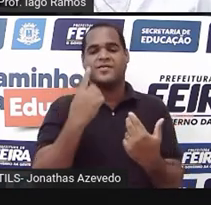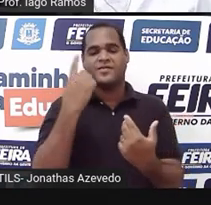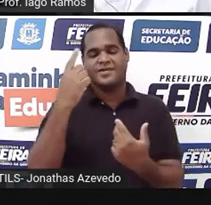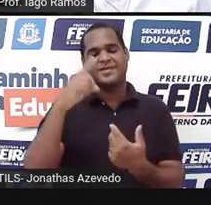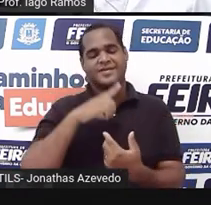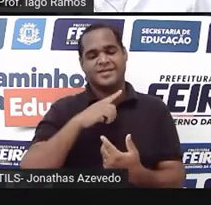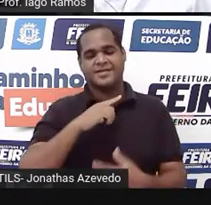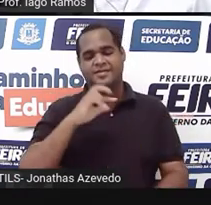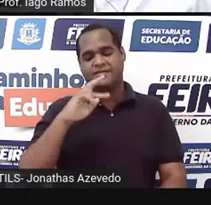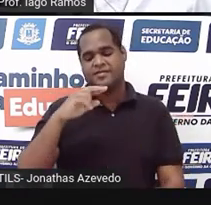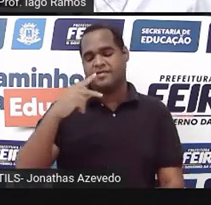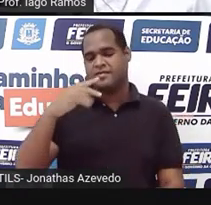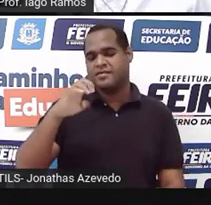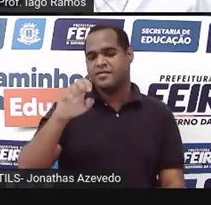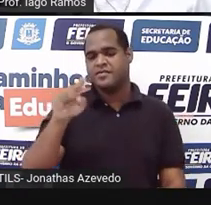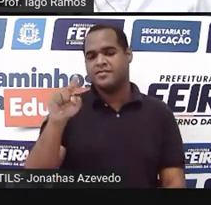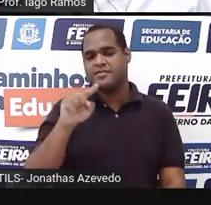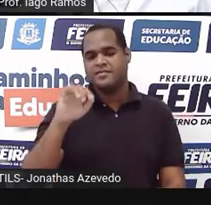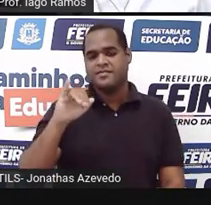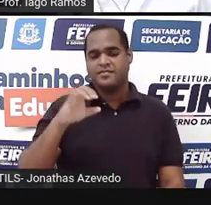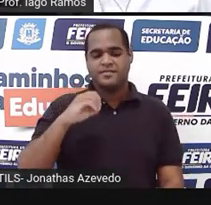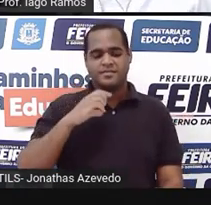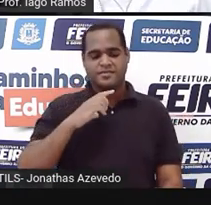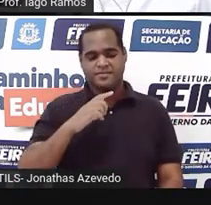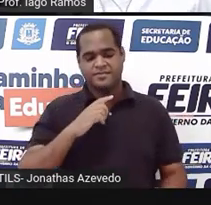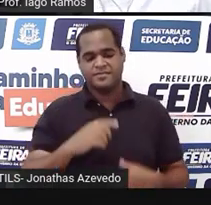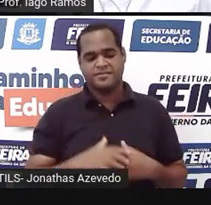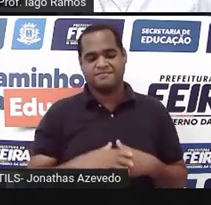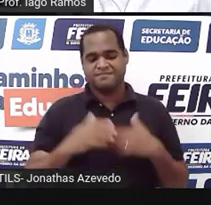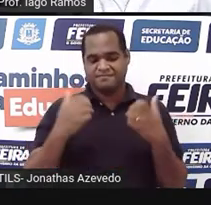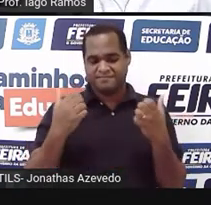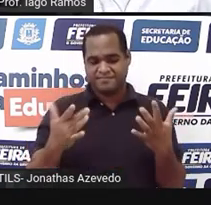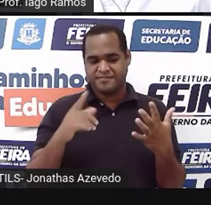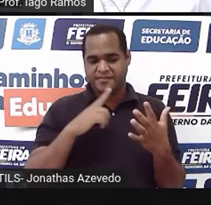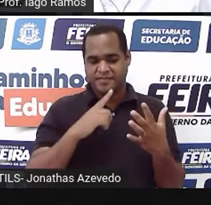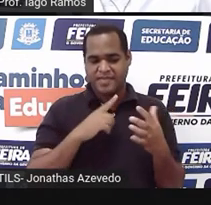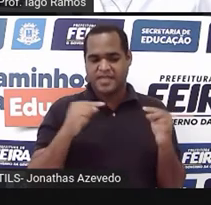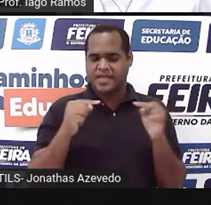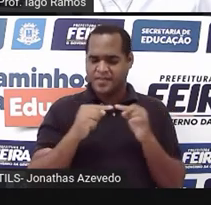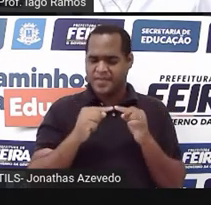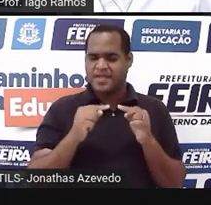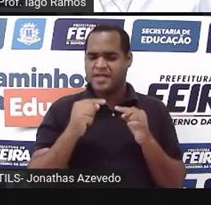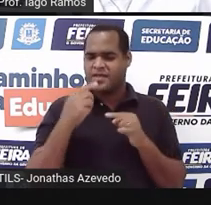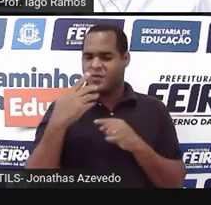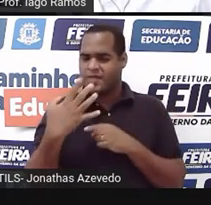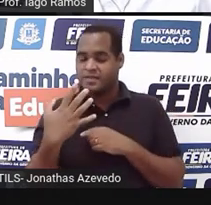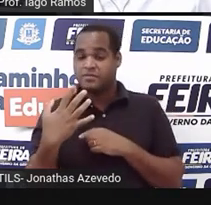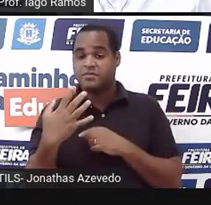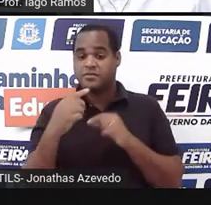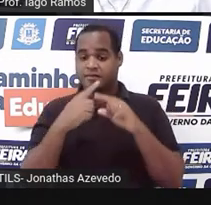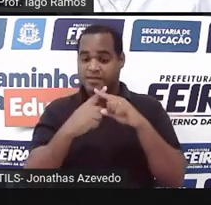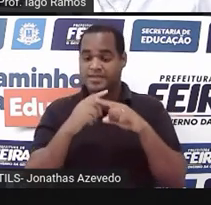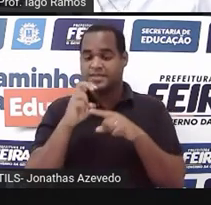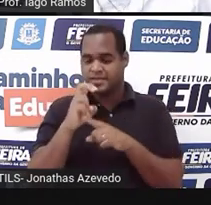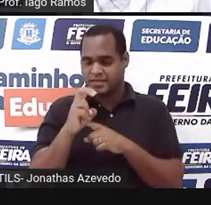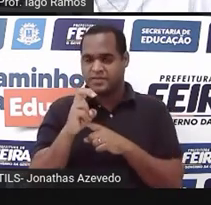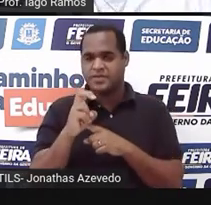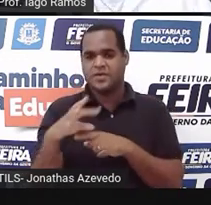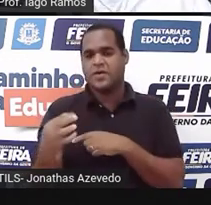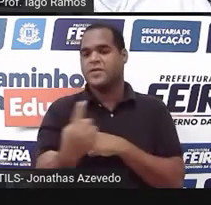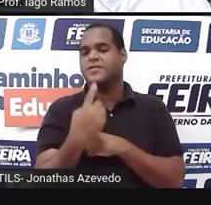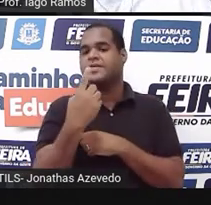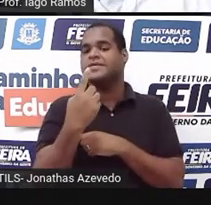olha só que bacana e não a base 4 x 5 que é altura depois